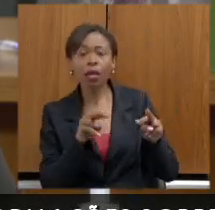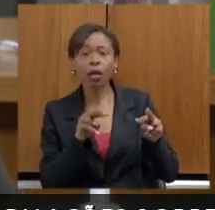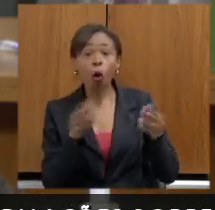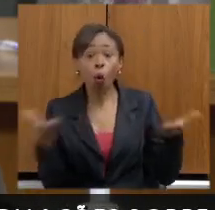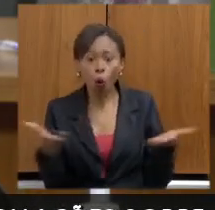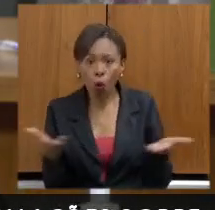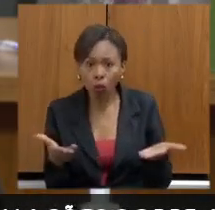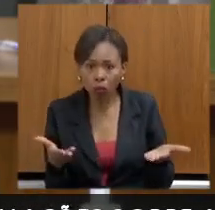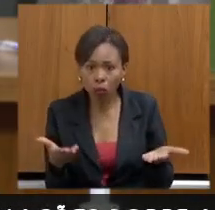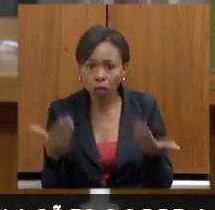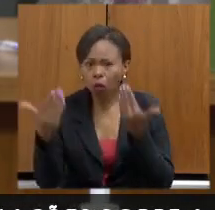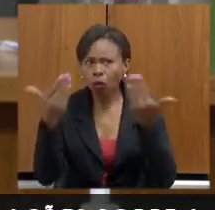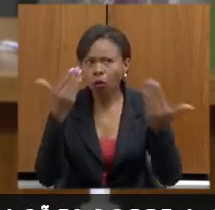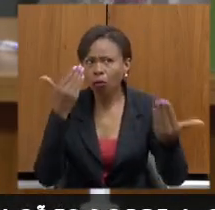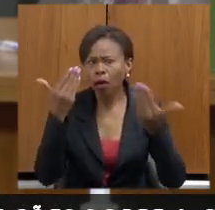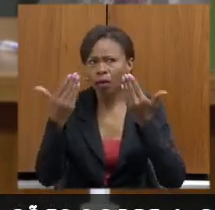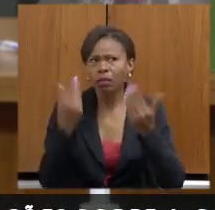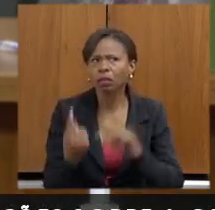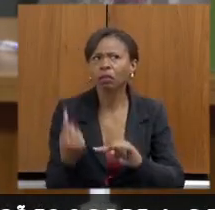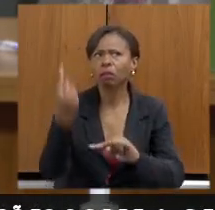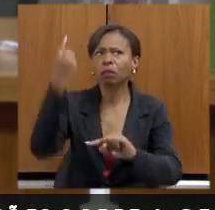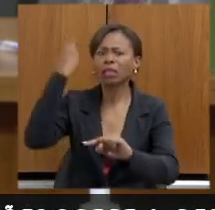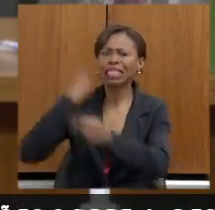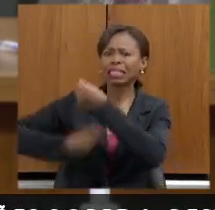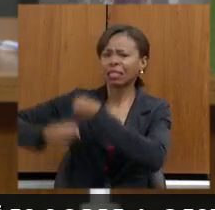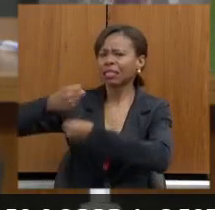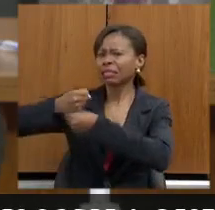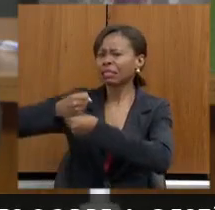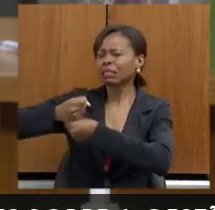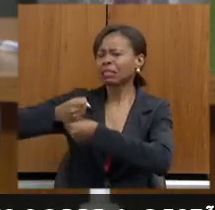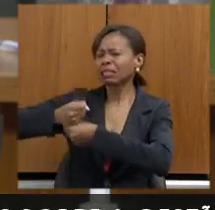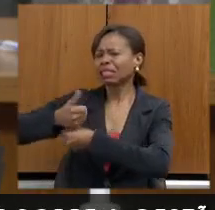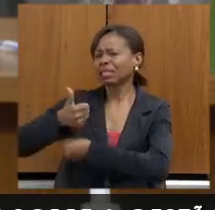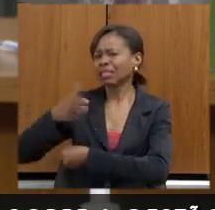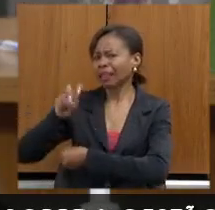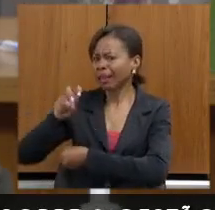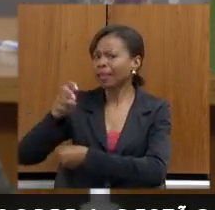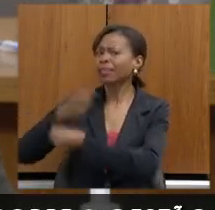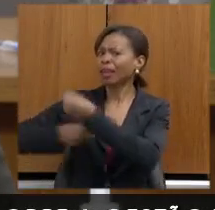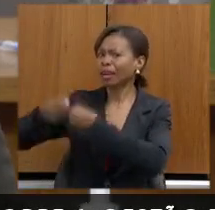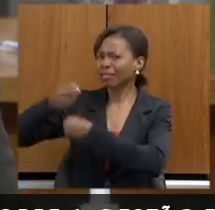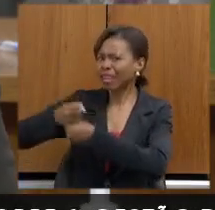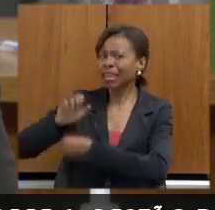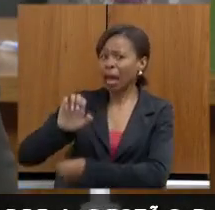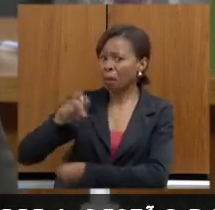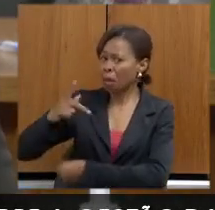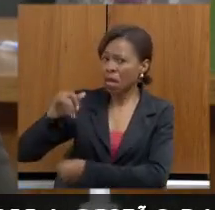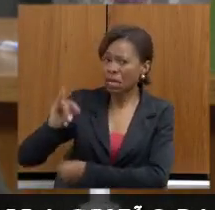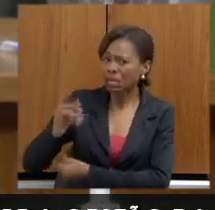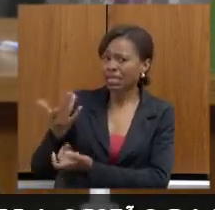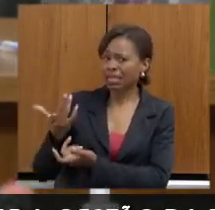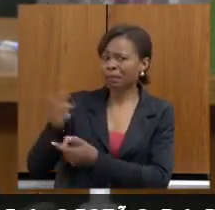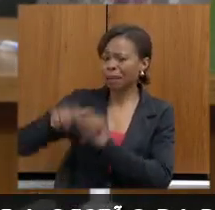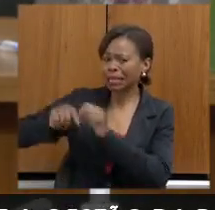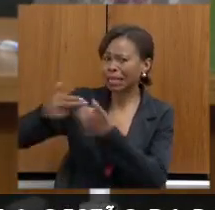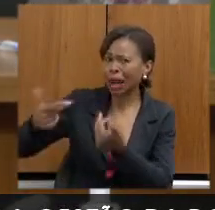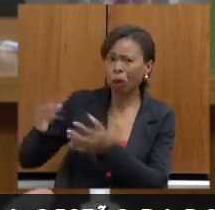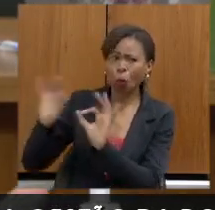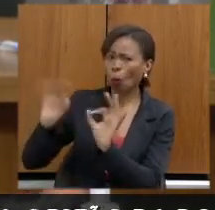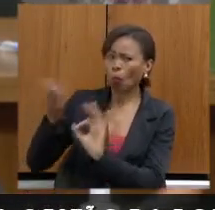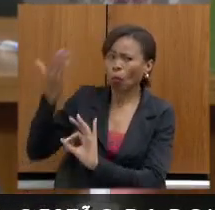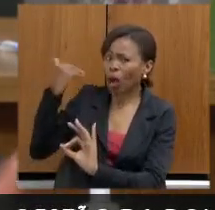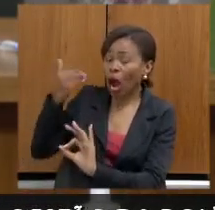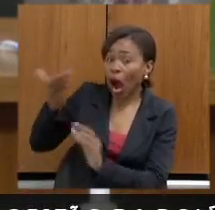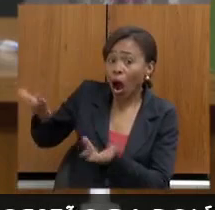anos atrás que não tínhamos pessoal com equipamento de proteção individual mostra que estamos evoluindo e